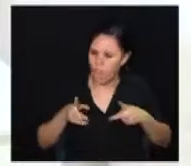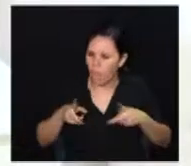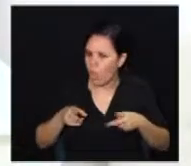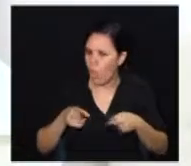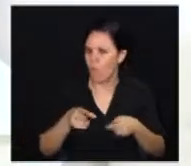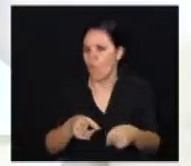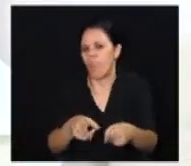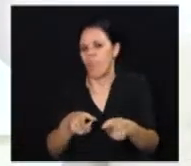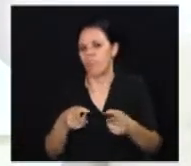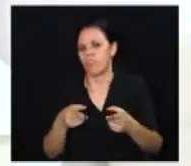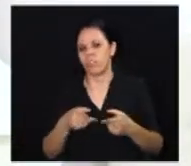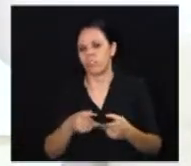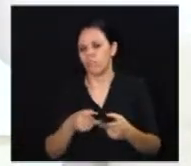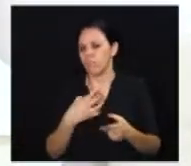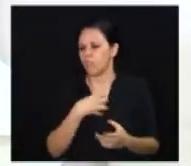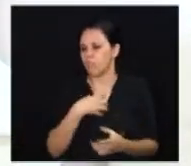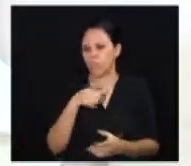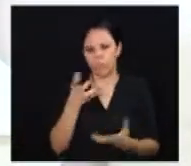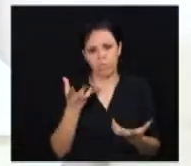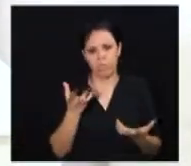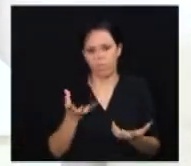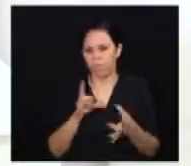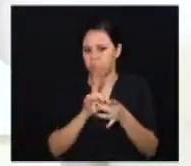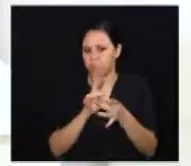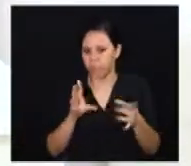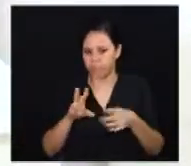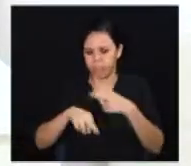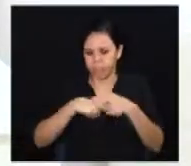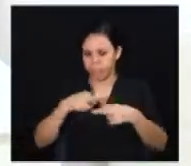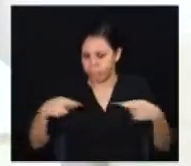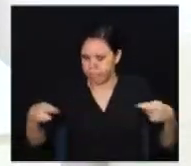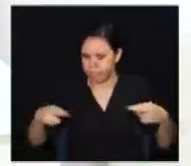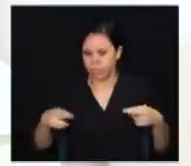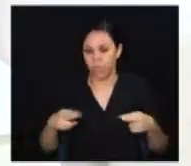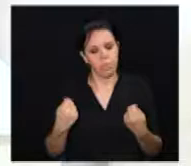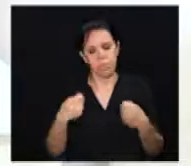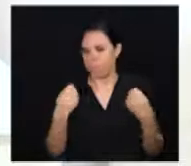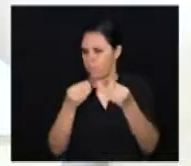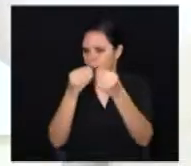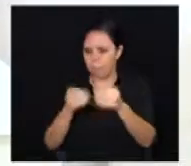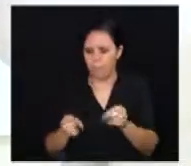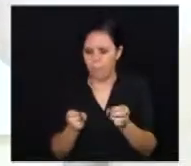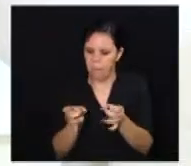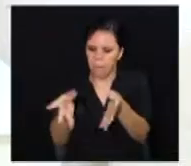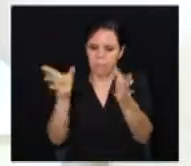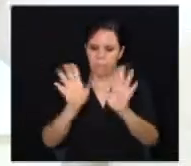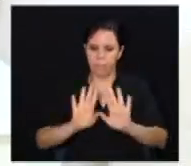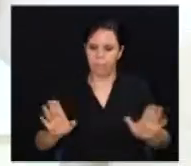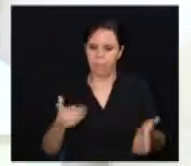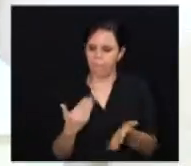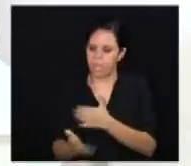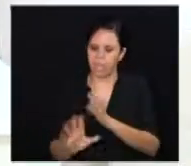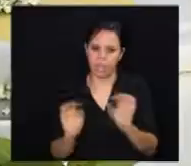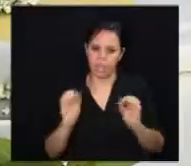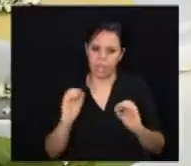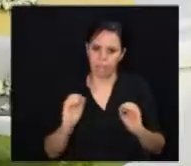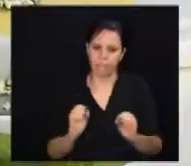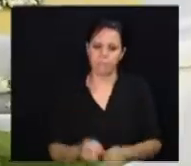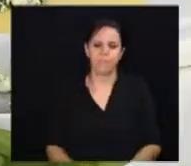tiras, cortar da maneira que você quiser para fazer um espaguete, fazer um... Sem desperdício, hein? A ideia é não desperdiçar nada,